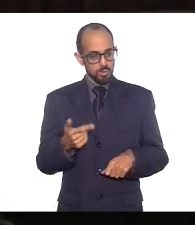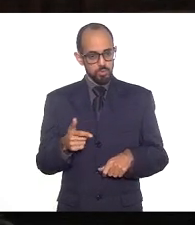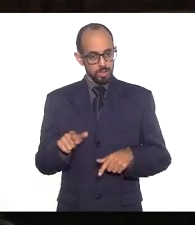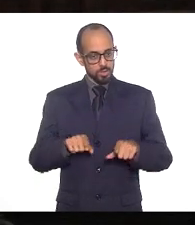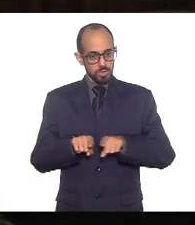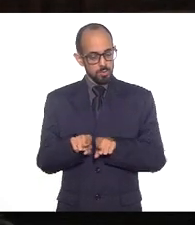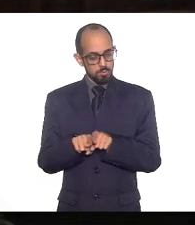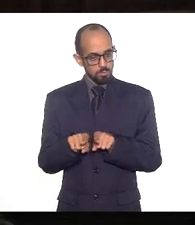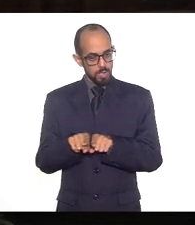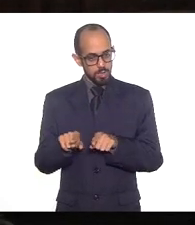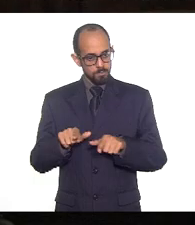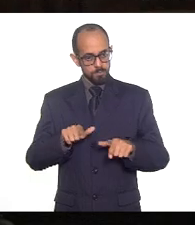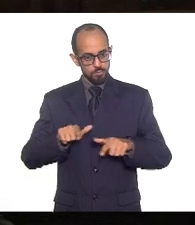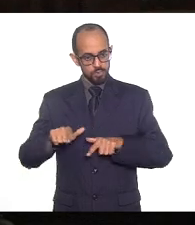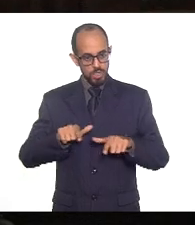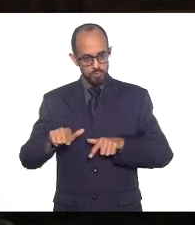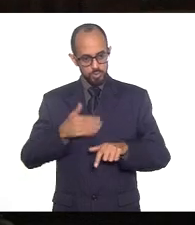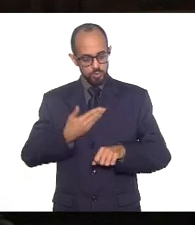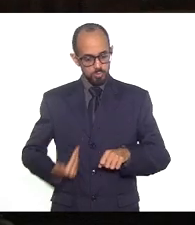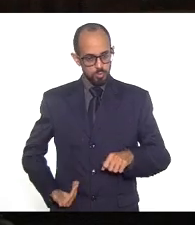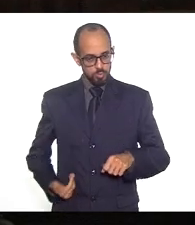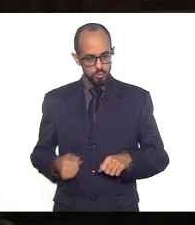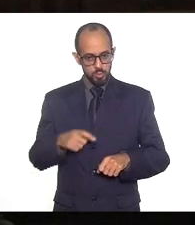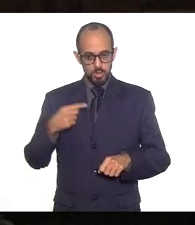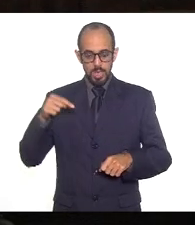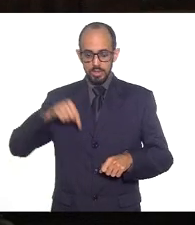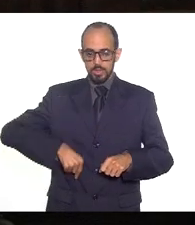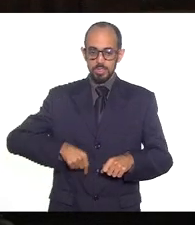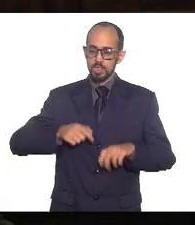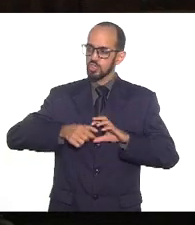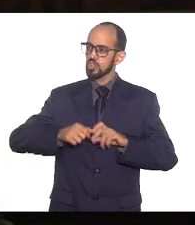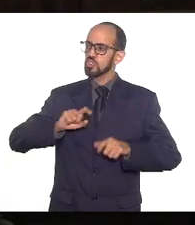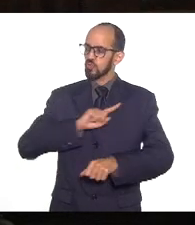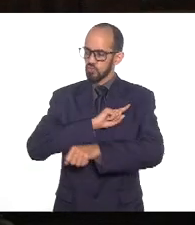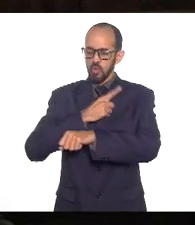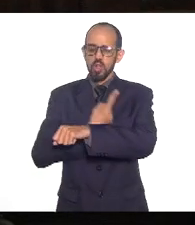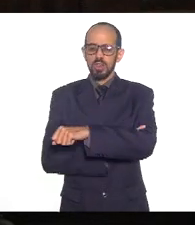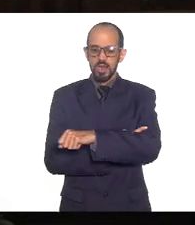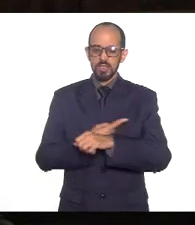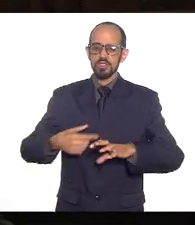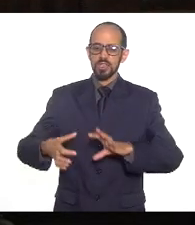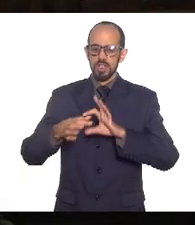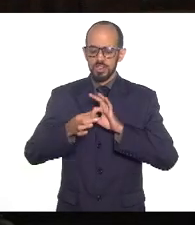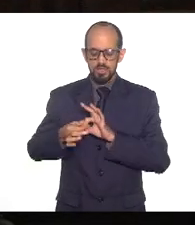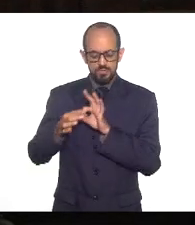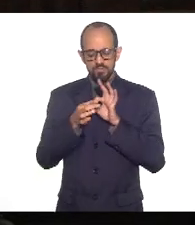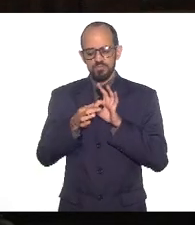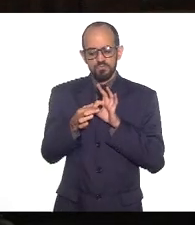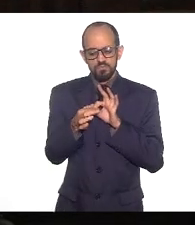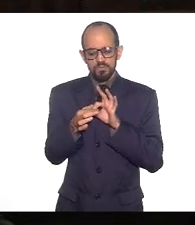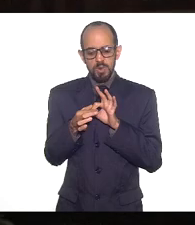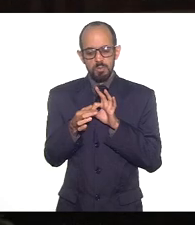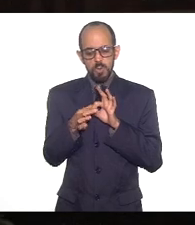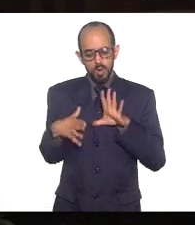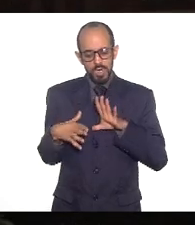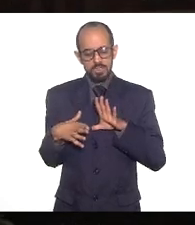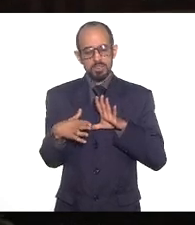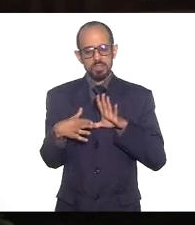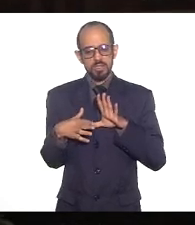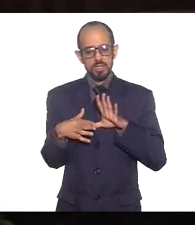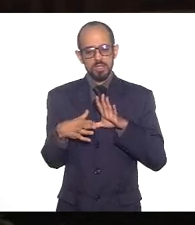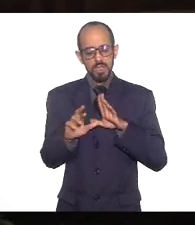de direito e aqui também é e fortalece a democracia as relações democráticas a representação popular